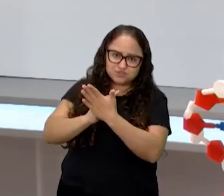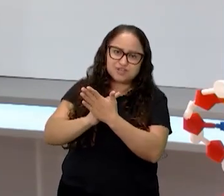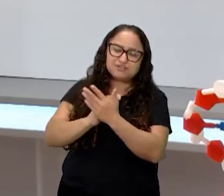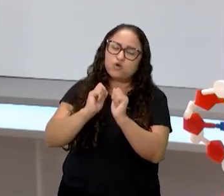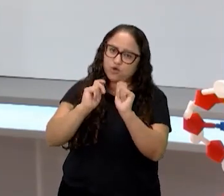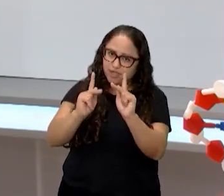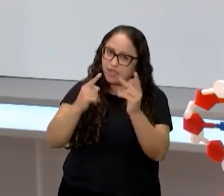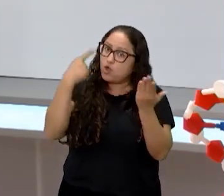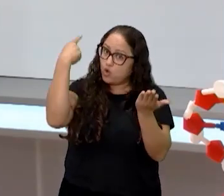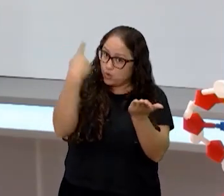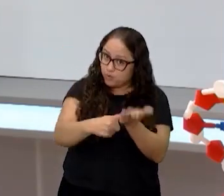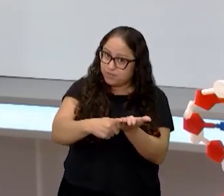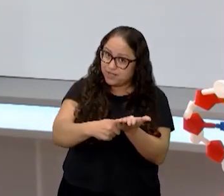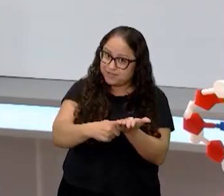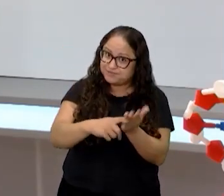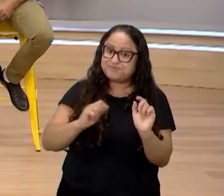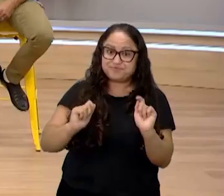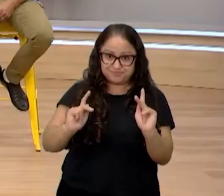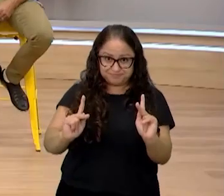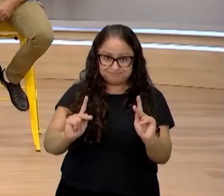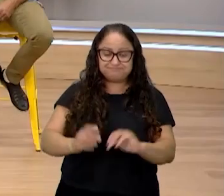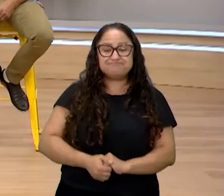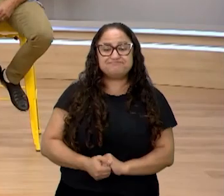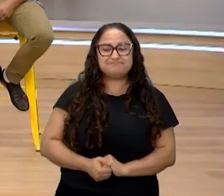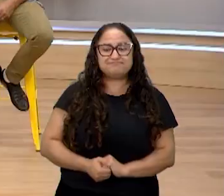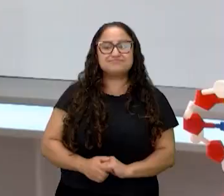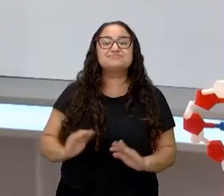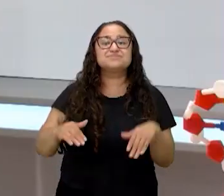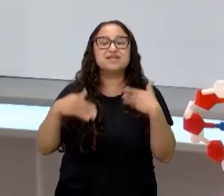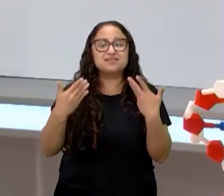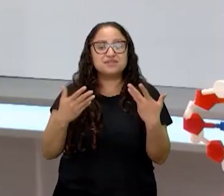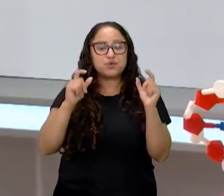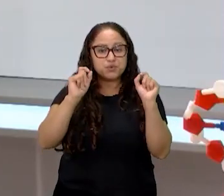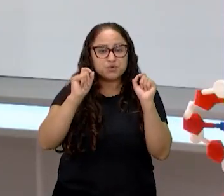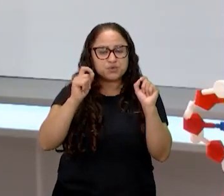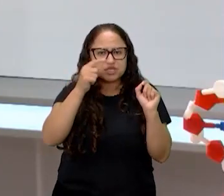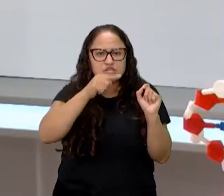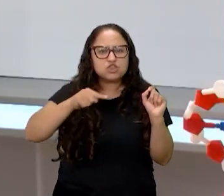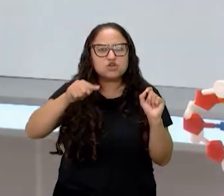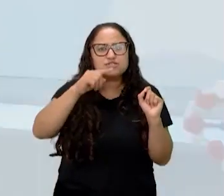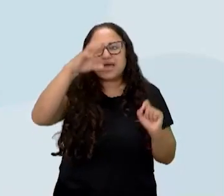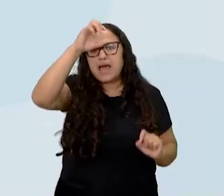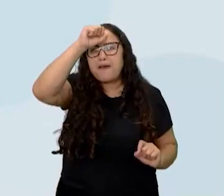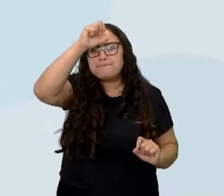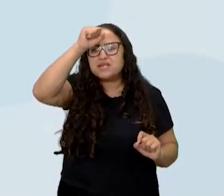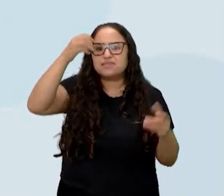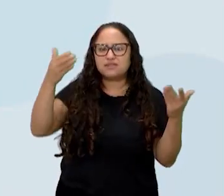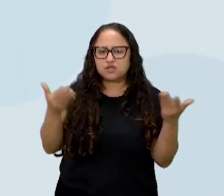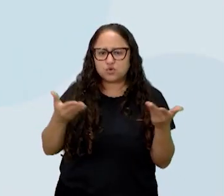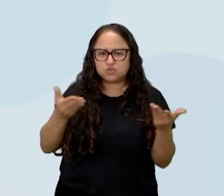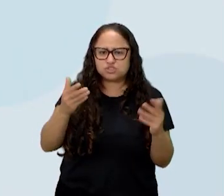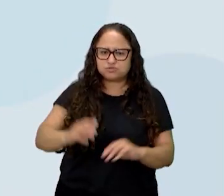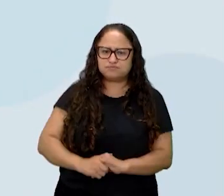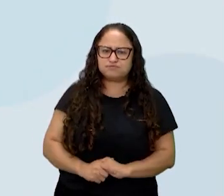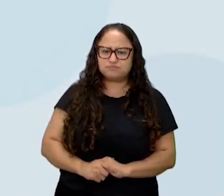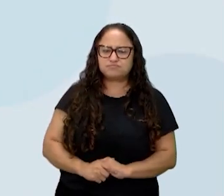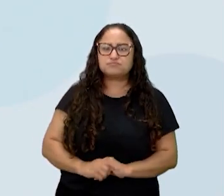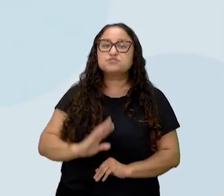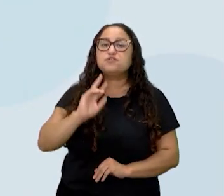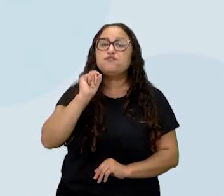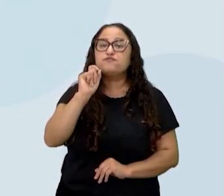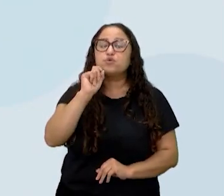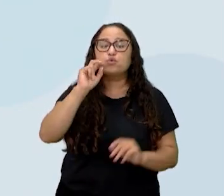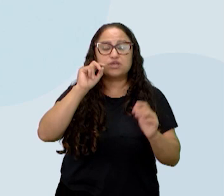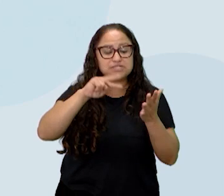combinado nosso, tá bom? E aí, gente, né, o que nós vamos aprender hoje? Então, olha só, a gente vai ver